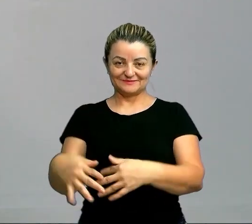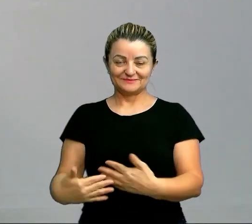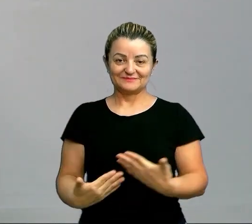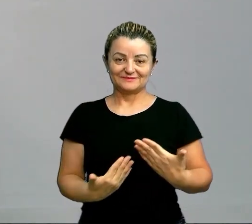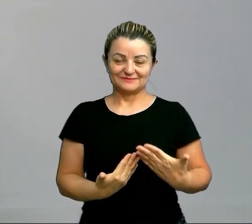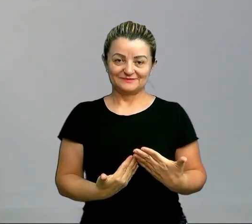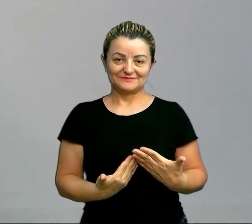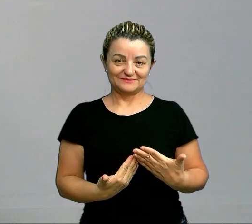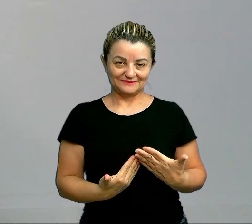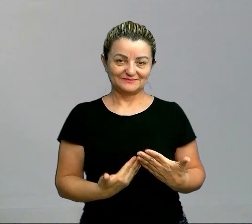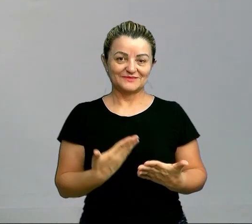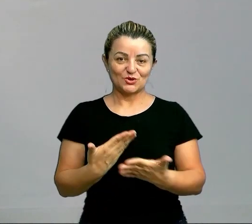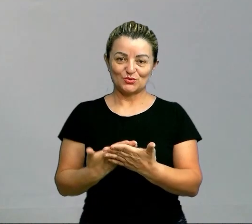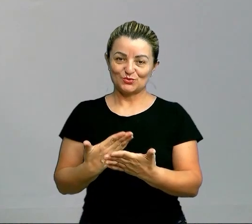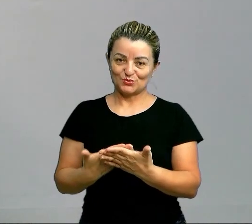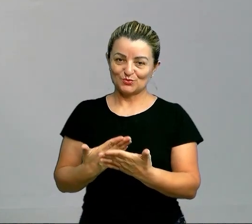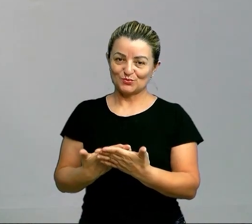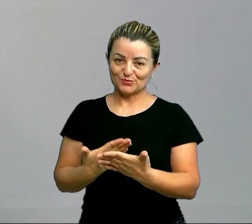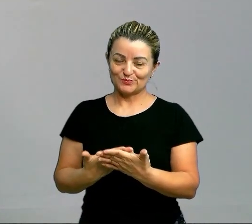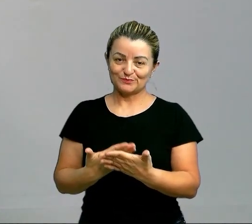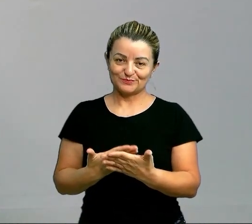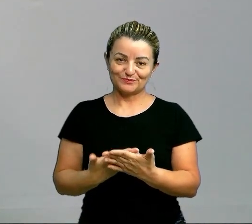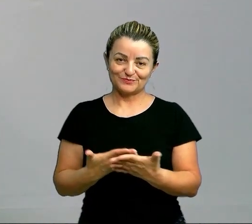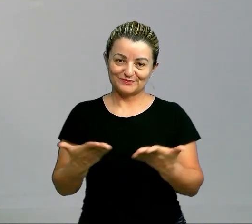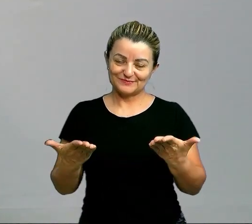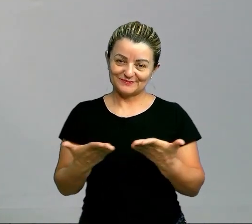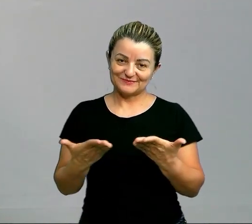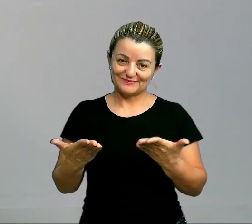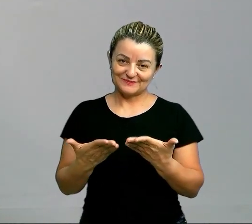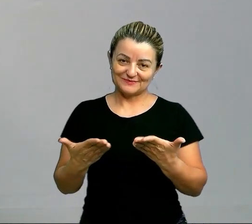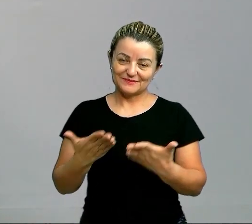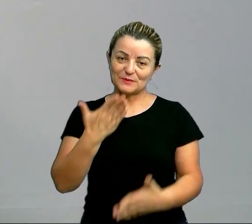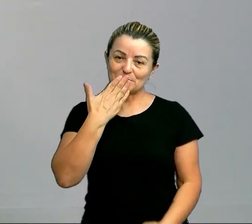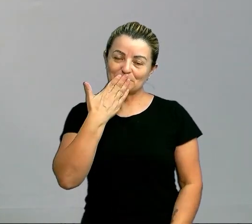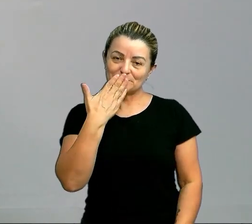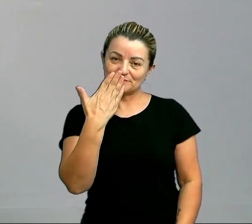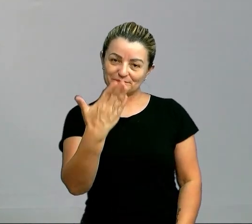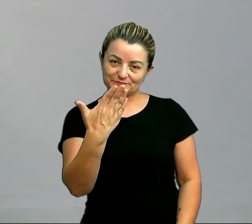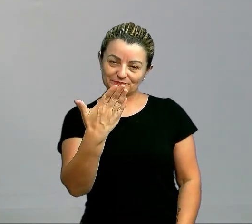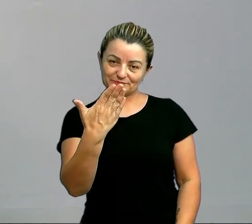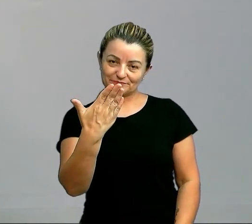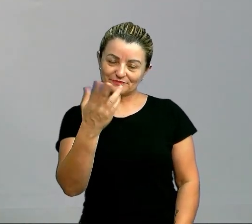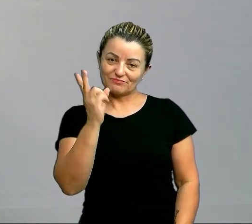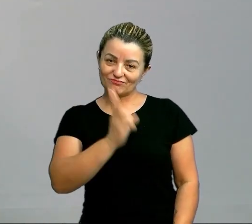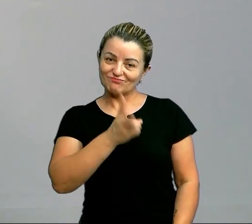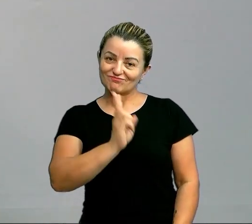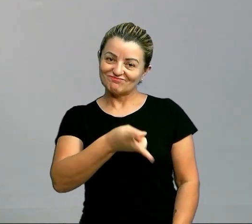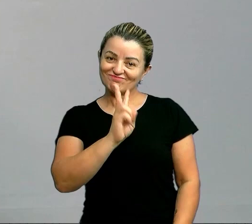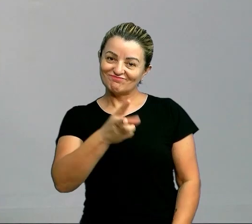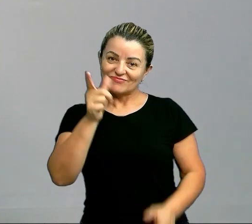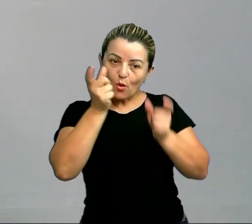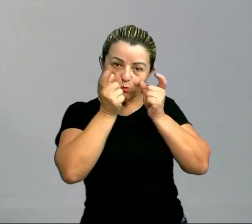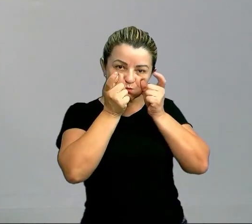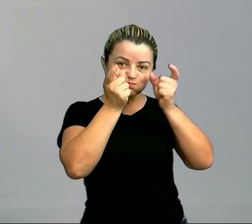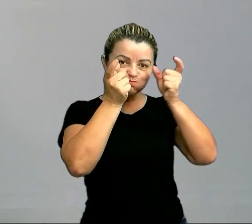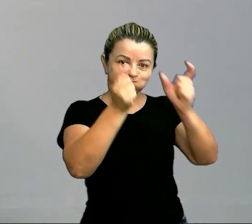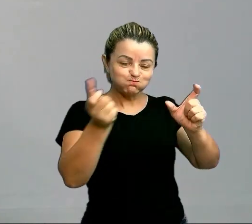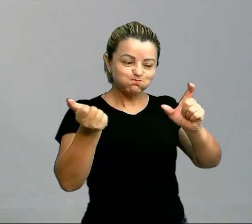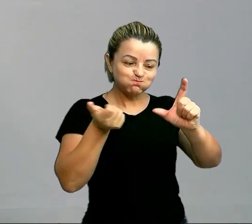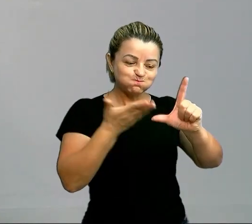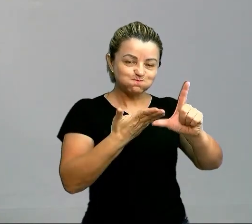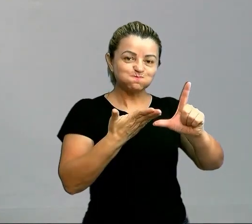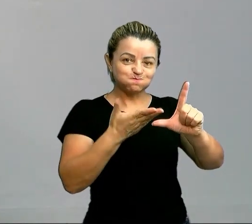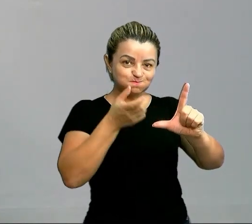por aqui a nossa aulinha do momento, a nossa aulinha de hoje. A gente pede Que vocês estejam sempre ligados na nossa plataforma, que